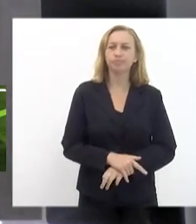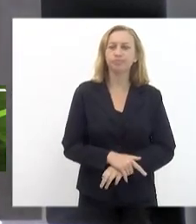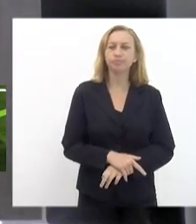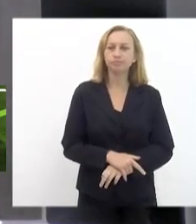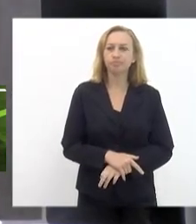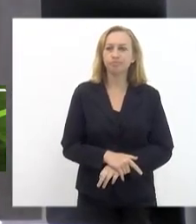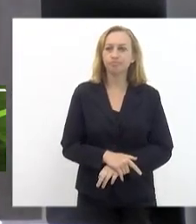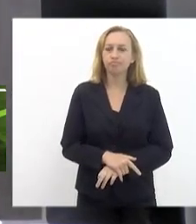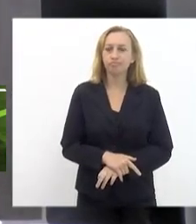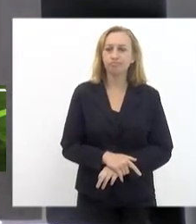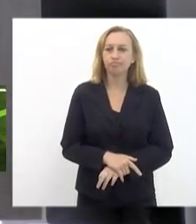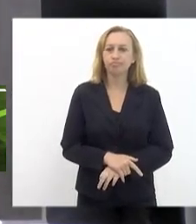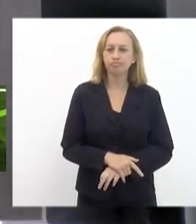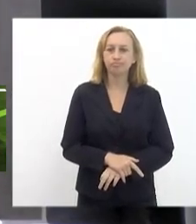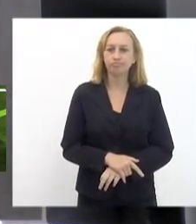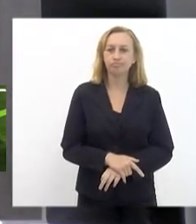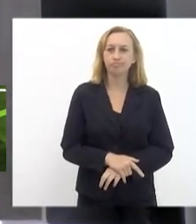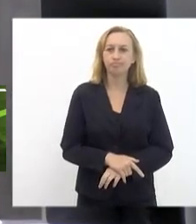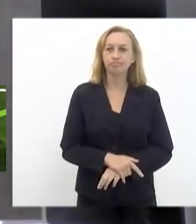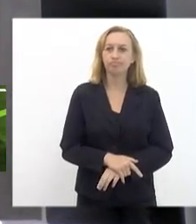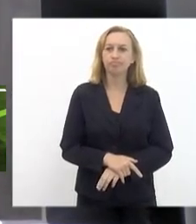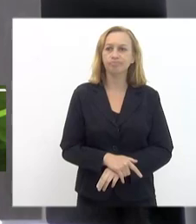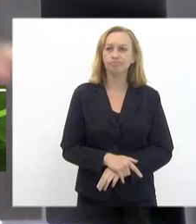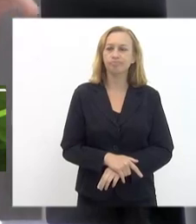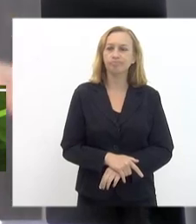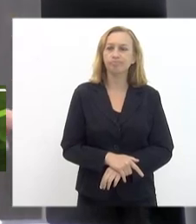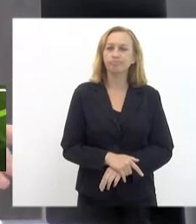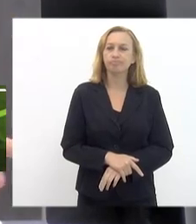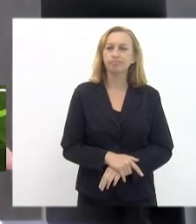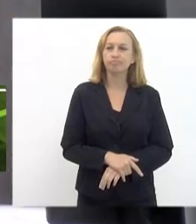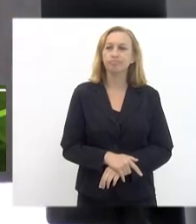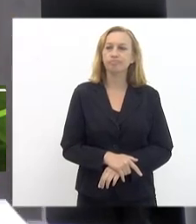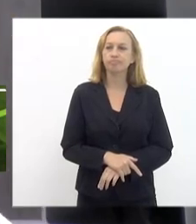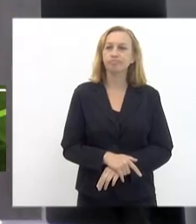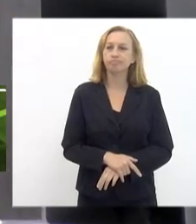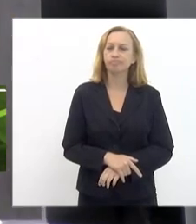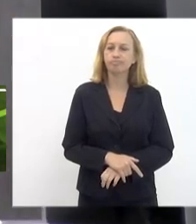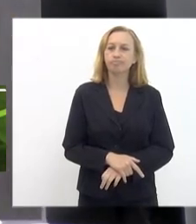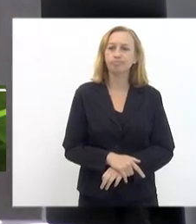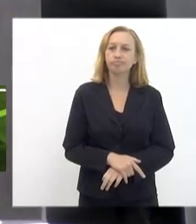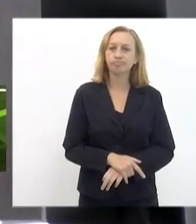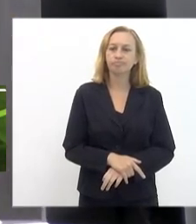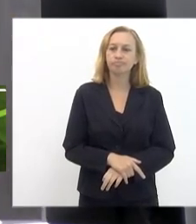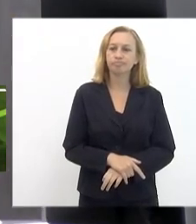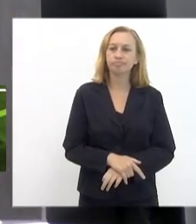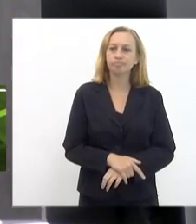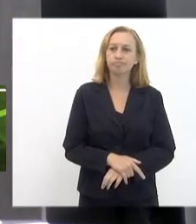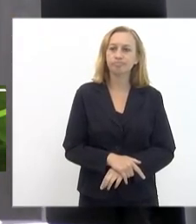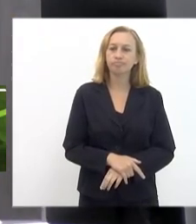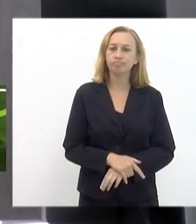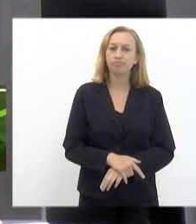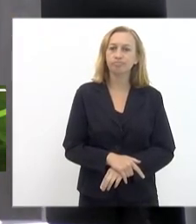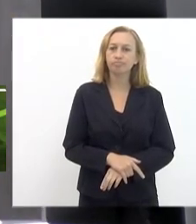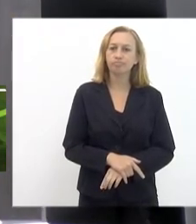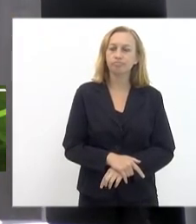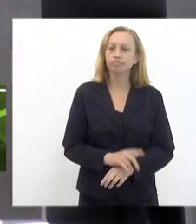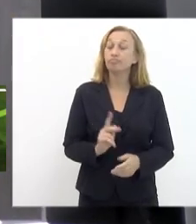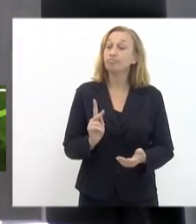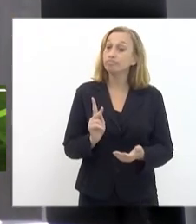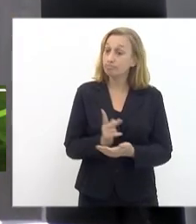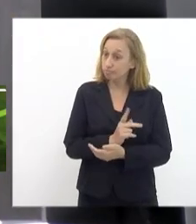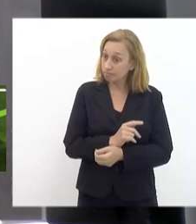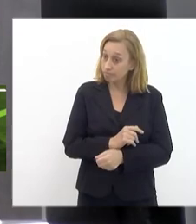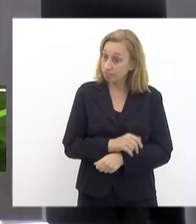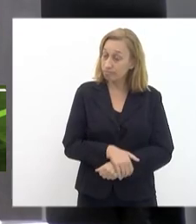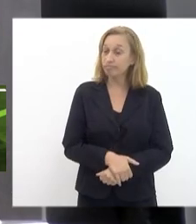muito pelo contrário Aonde se consideração total mais olha vamos começar o que acontece o